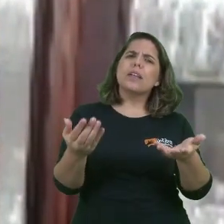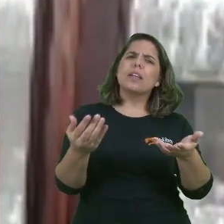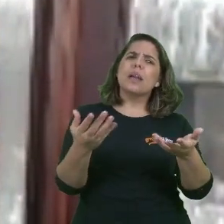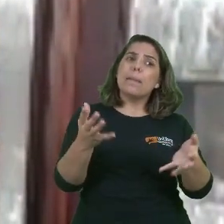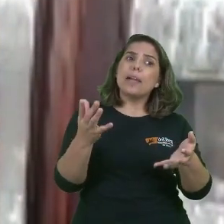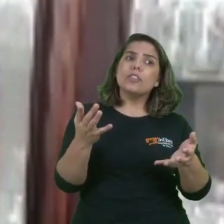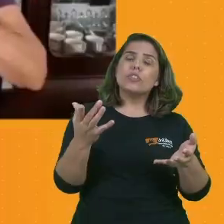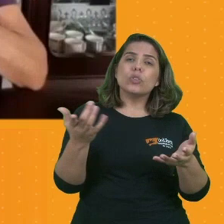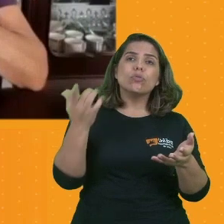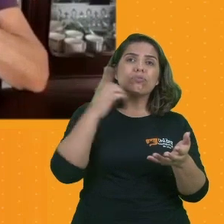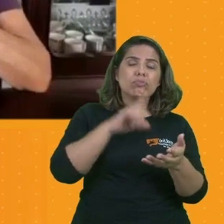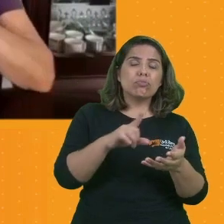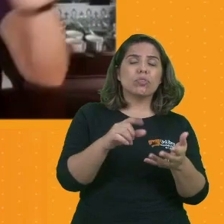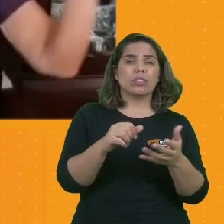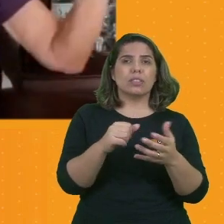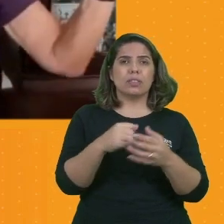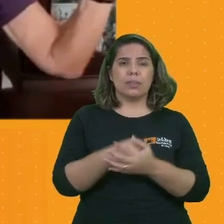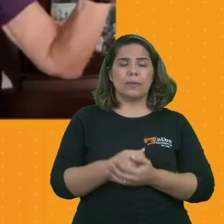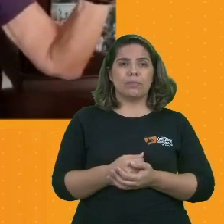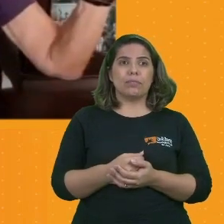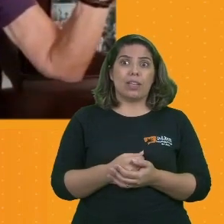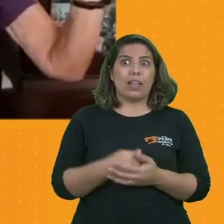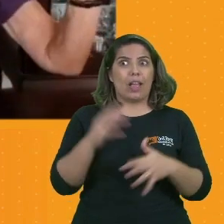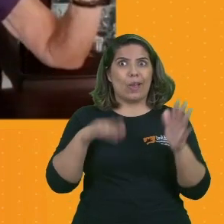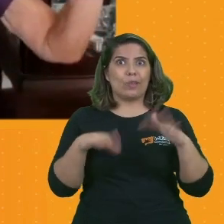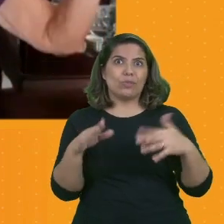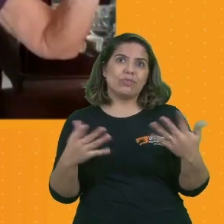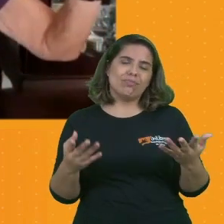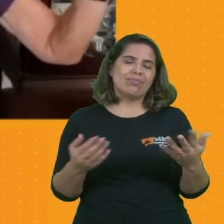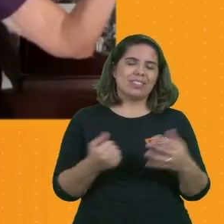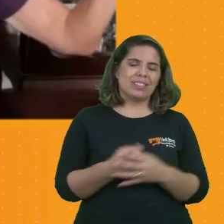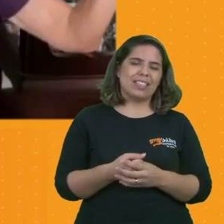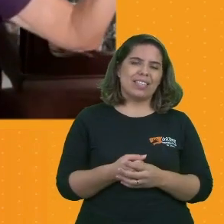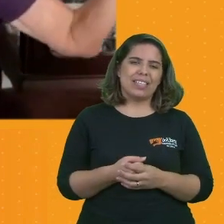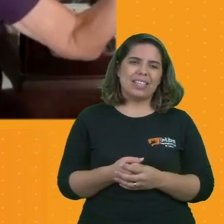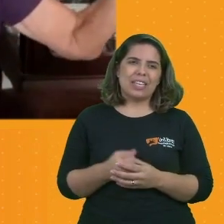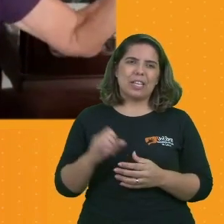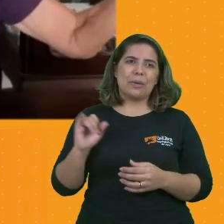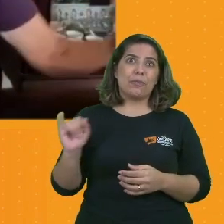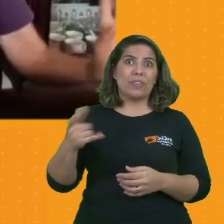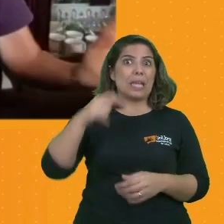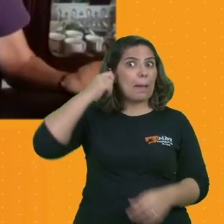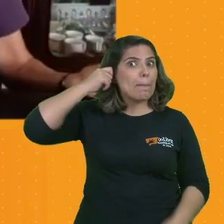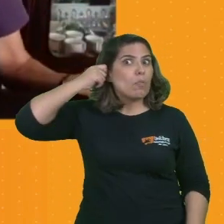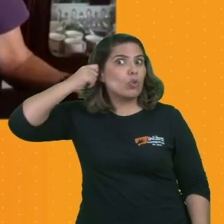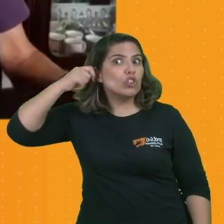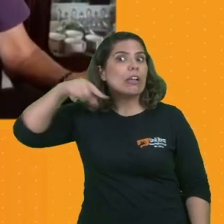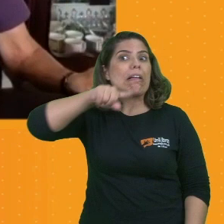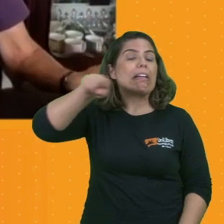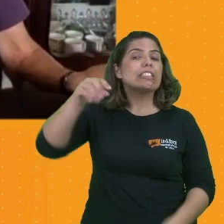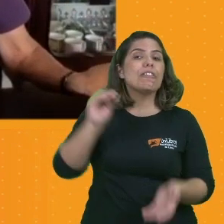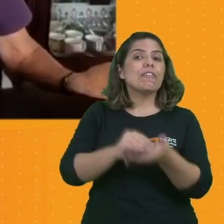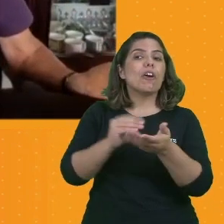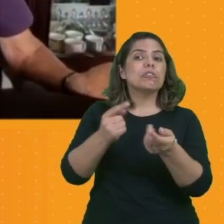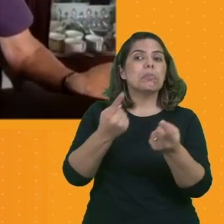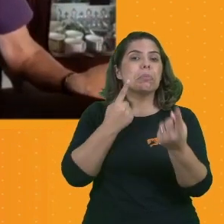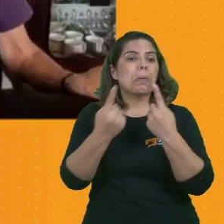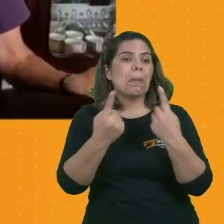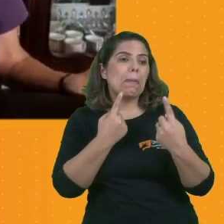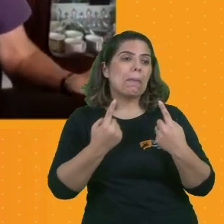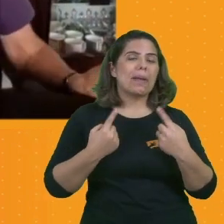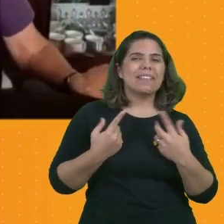gente todos aproveita Aproveita e não se aproxima um